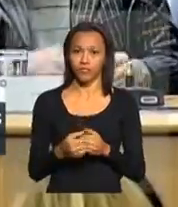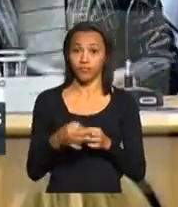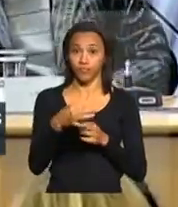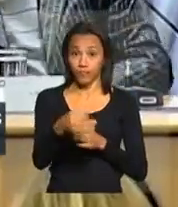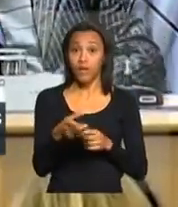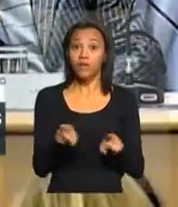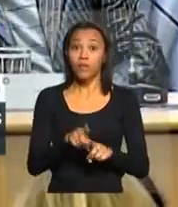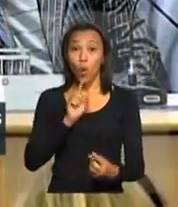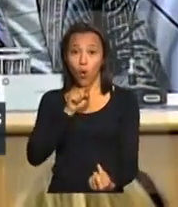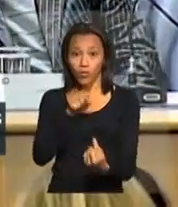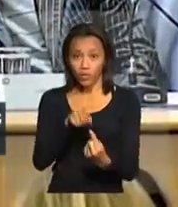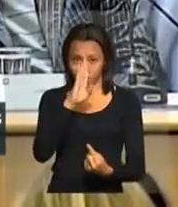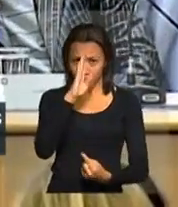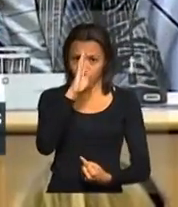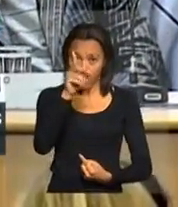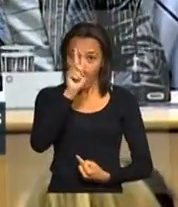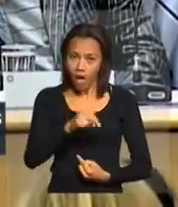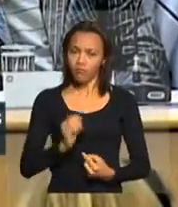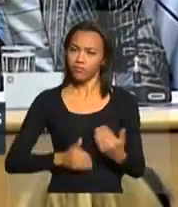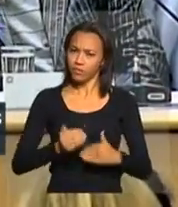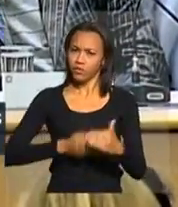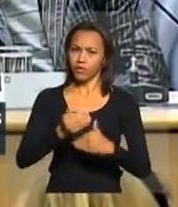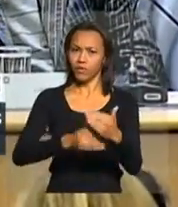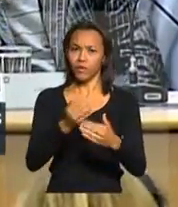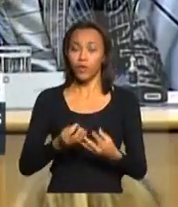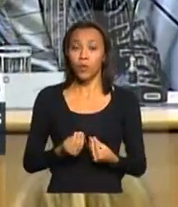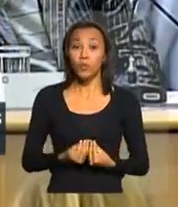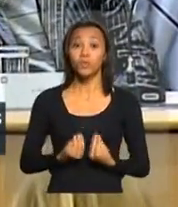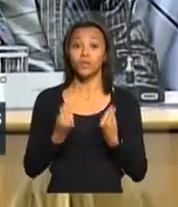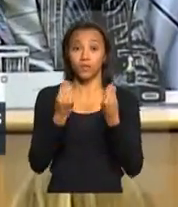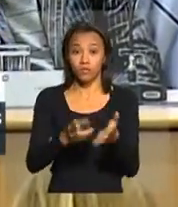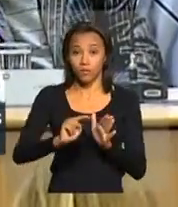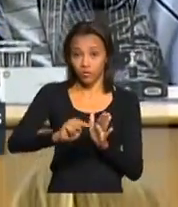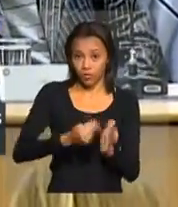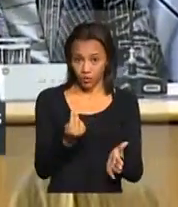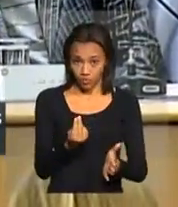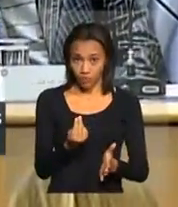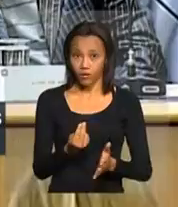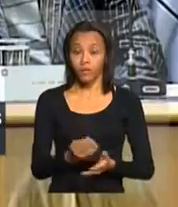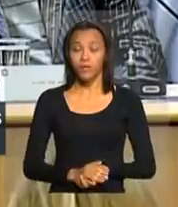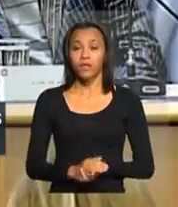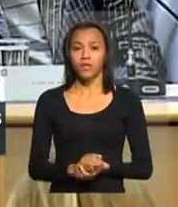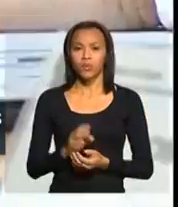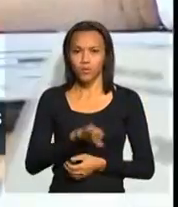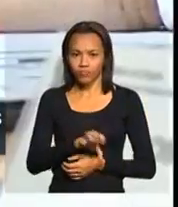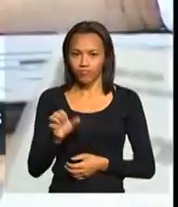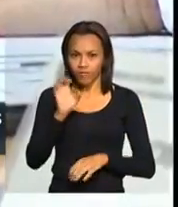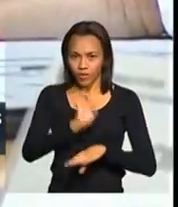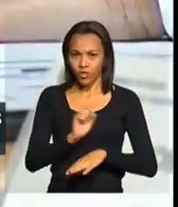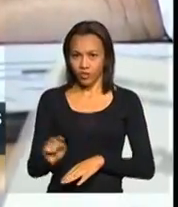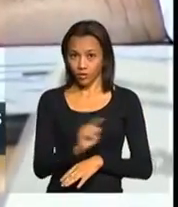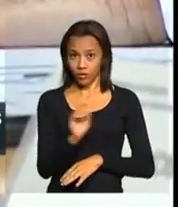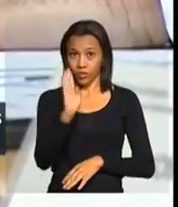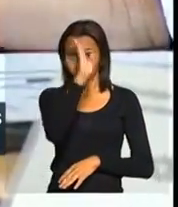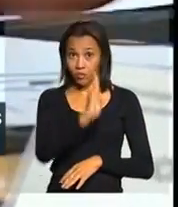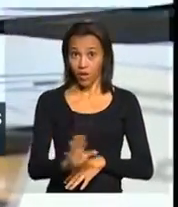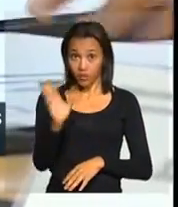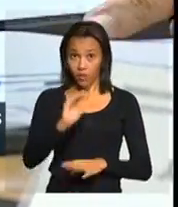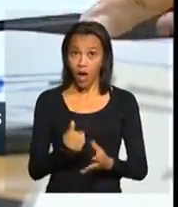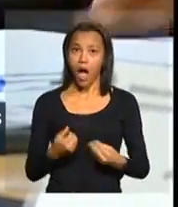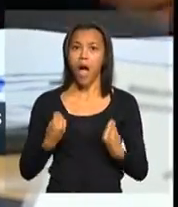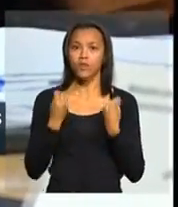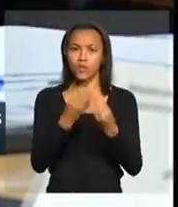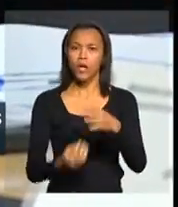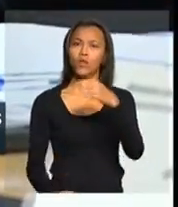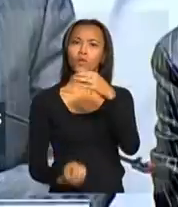principal objetivo é desenvolver o sistema de doação e transplantes nos estados brasileiros, ajudá-los a